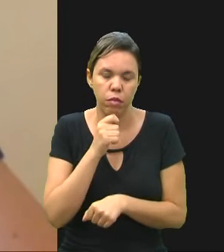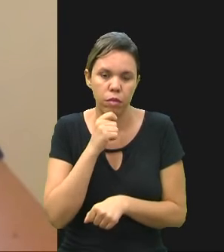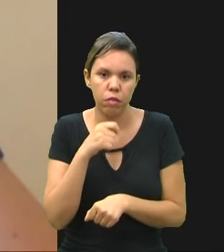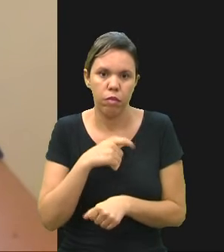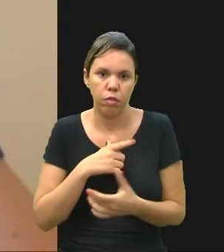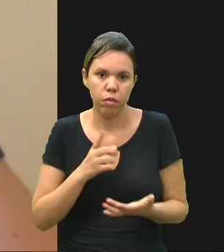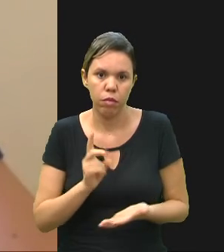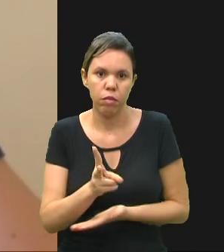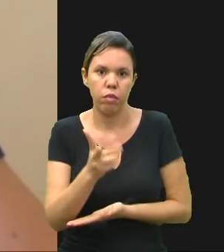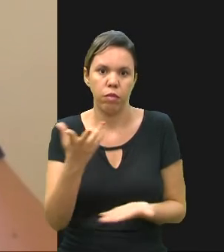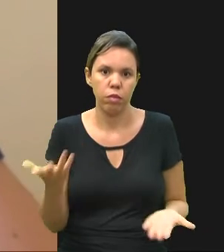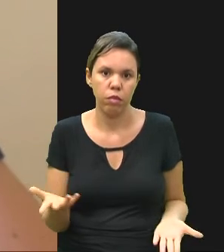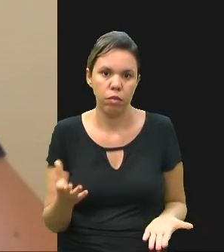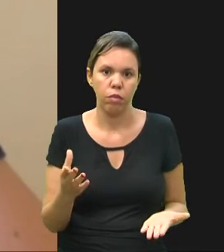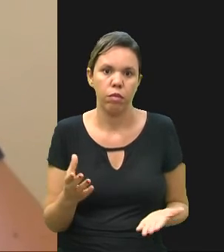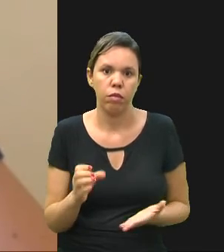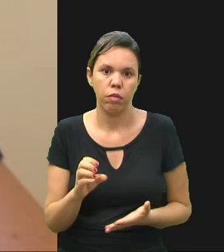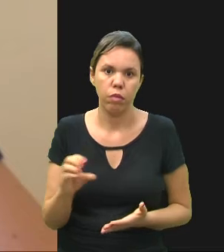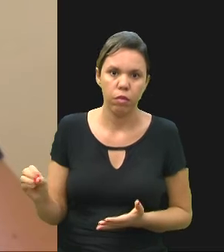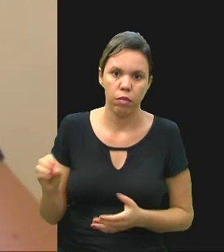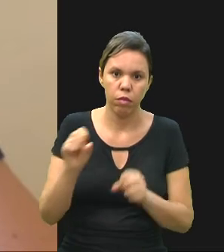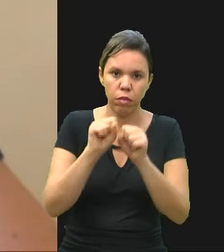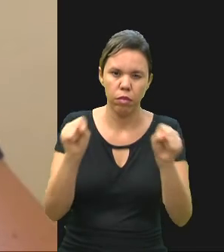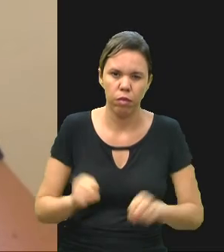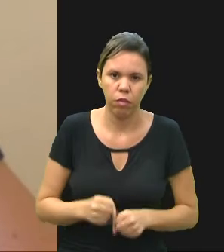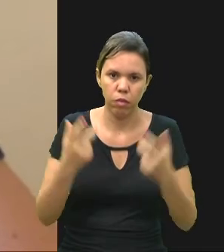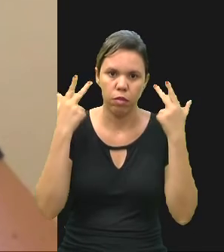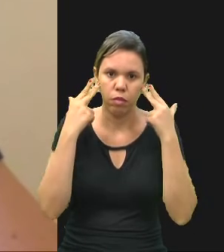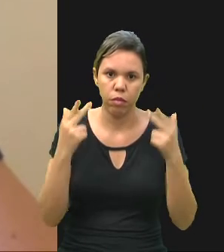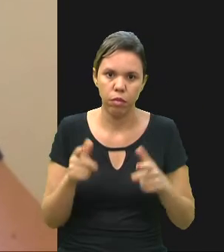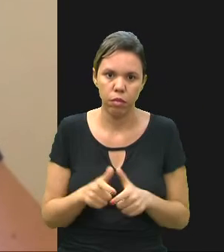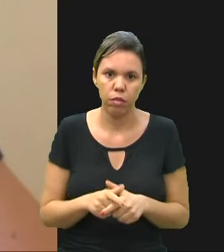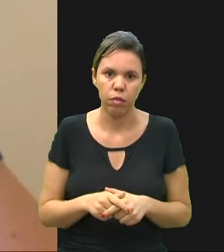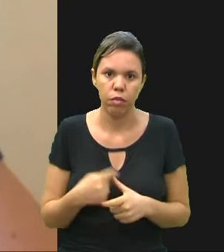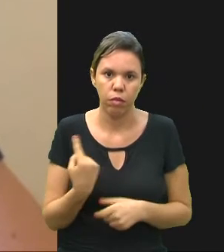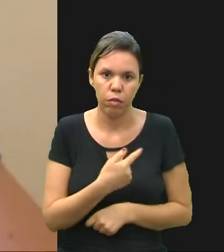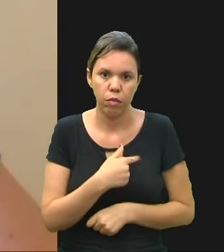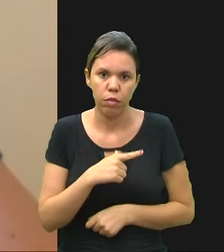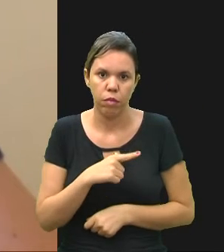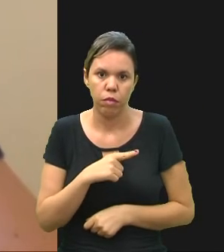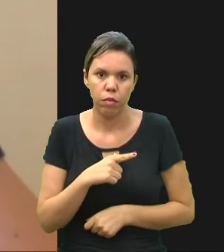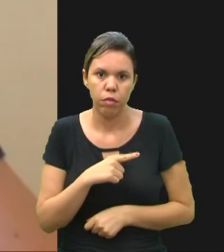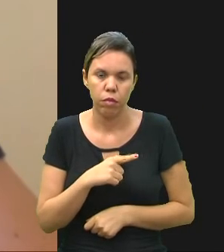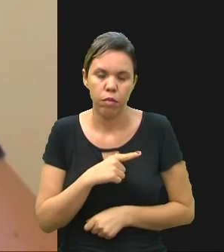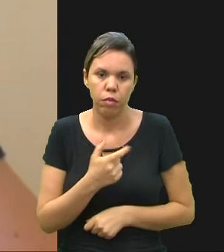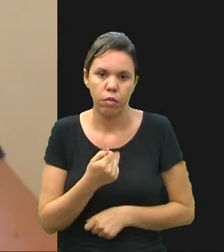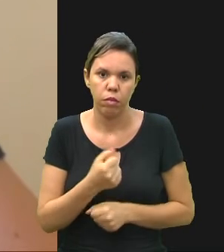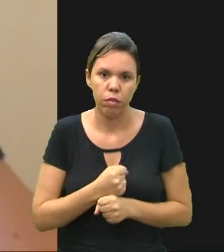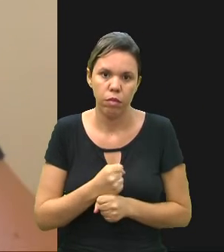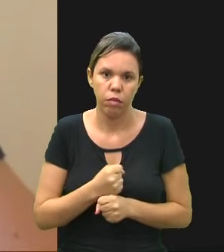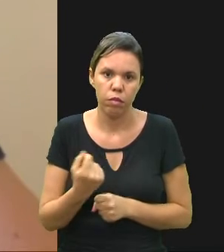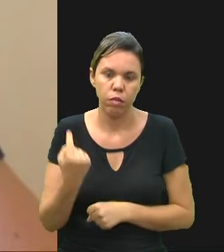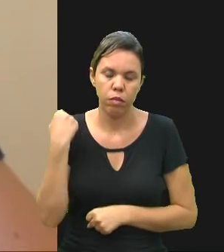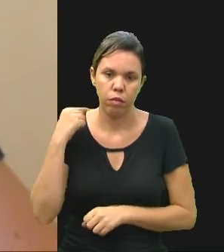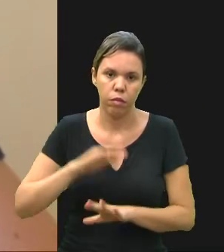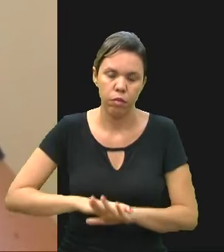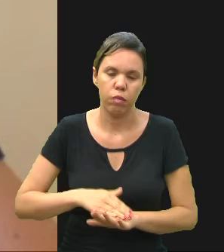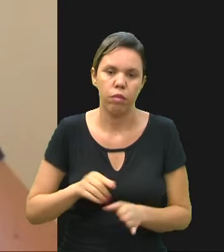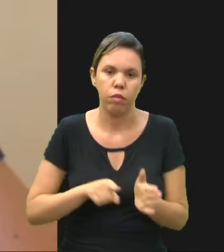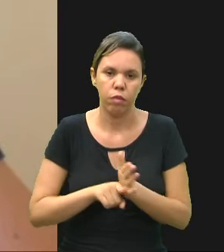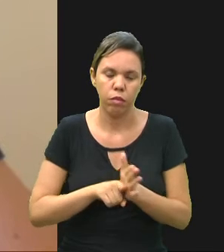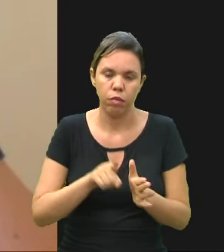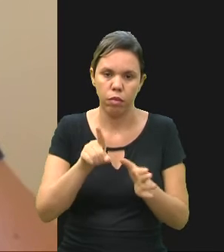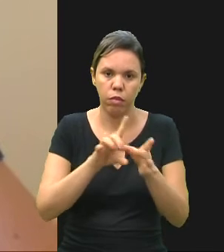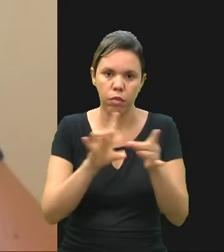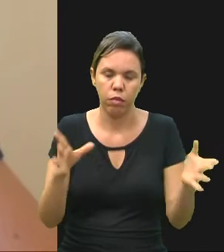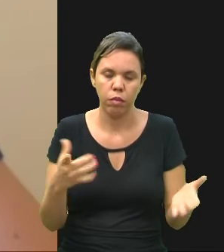ainda nos resta de ecossistemas naturais, que já são muito menos do que a gente tinha há poucos anos atrás. Tem um outro estudo,